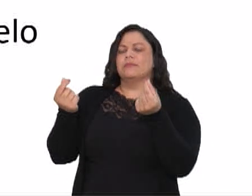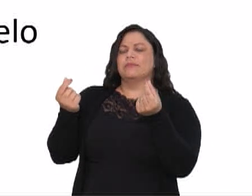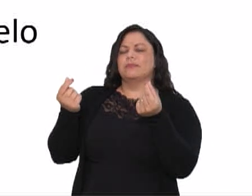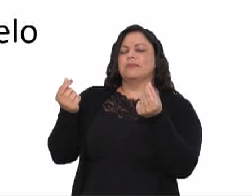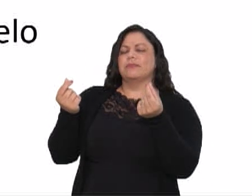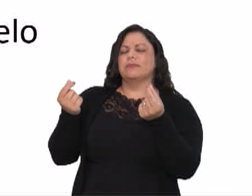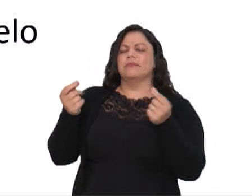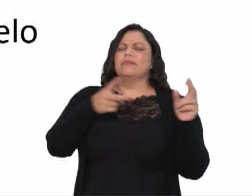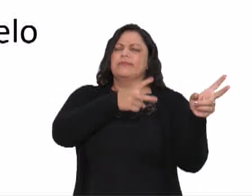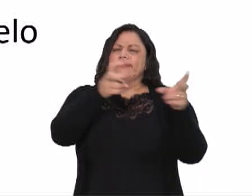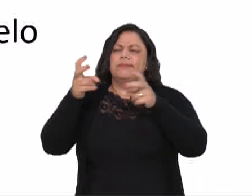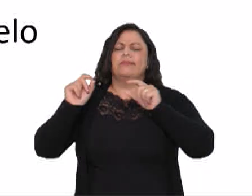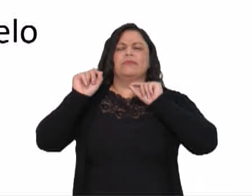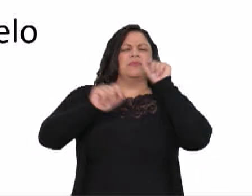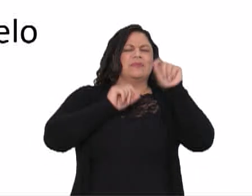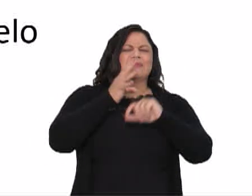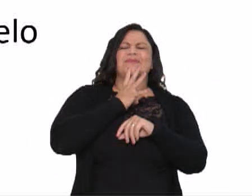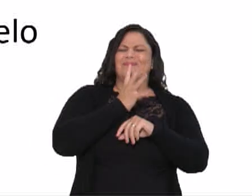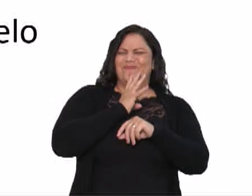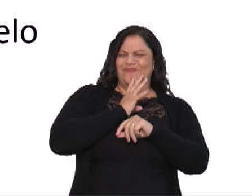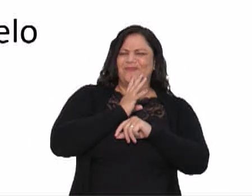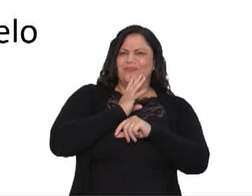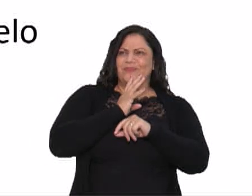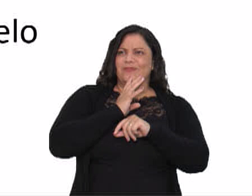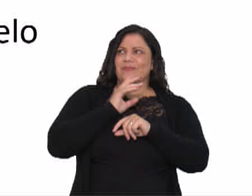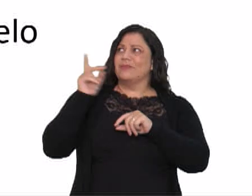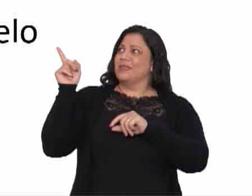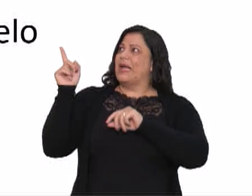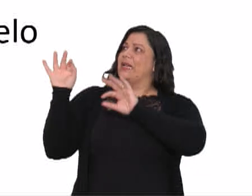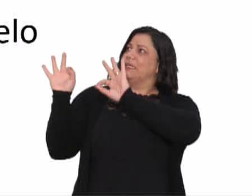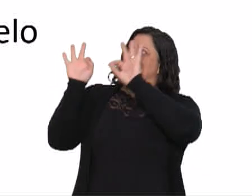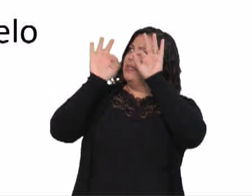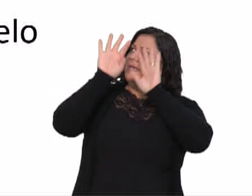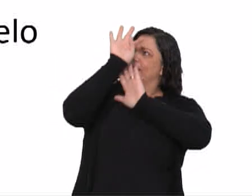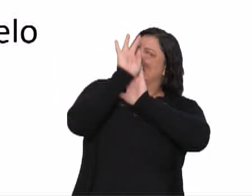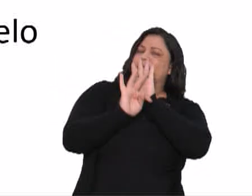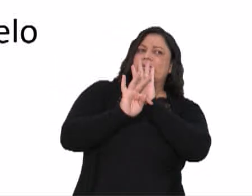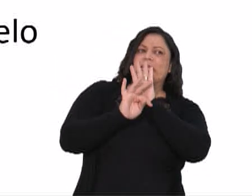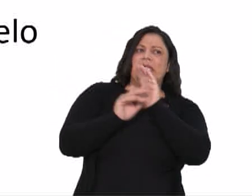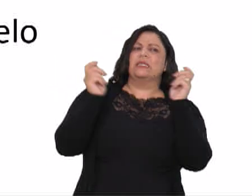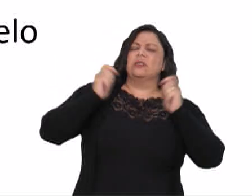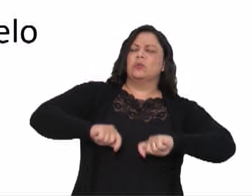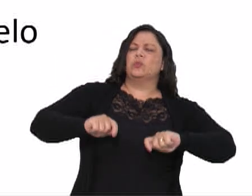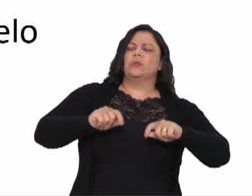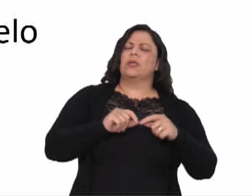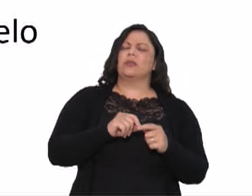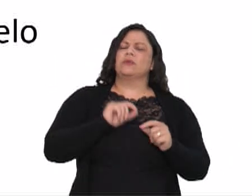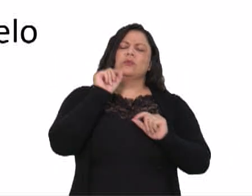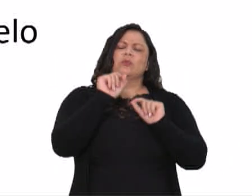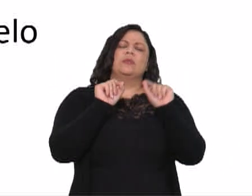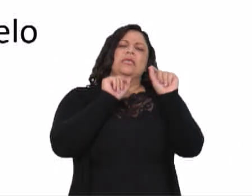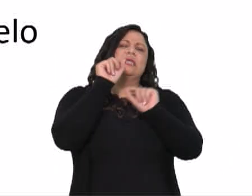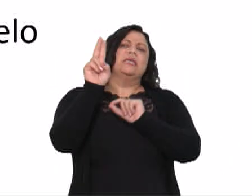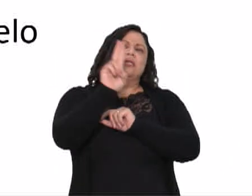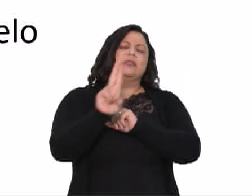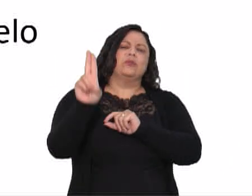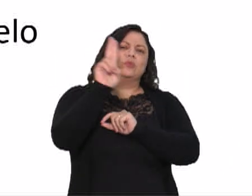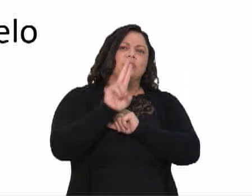pontuação utilizados pelo autor? Quais os sinais que ele usou, né? E qual a função deles no